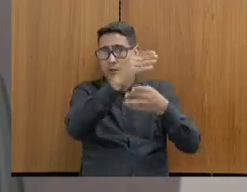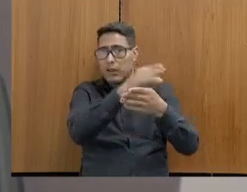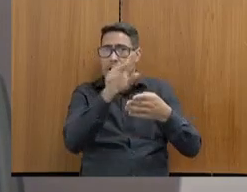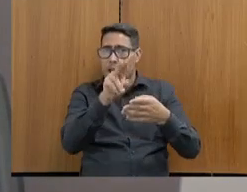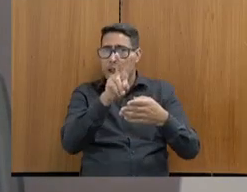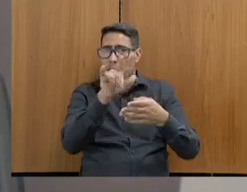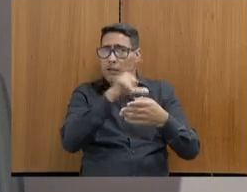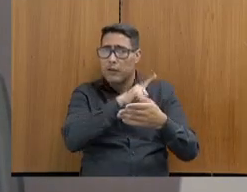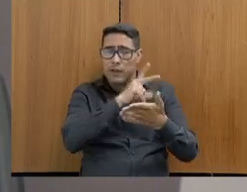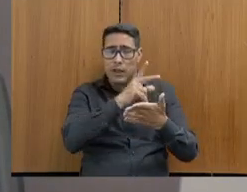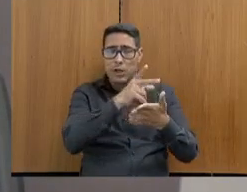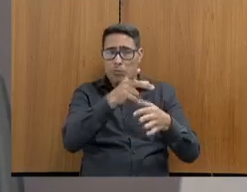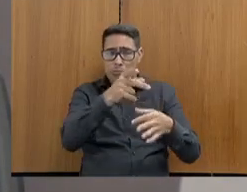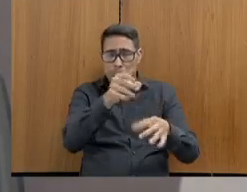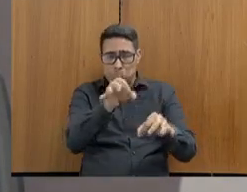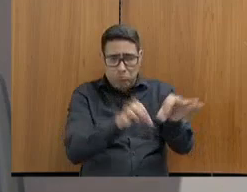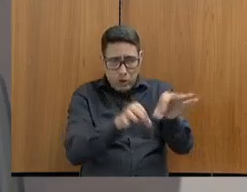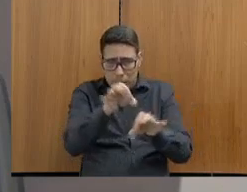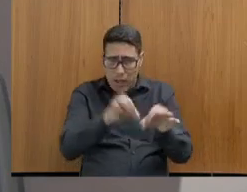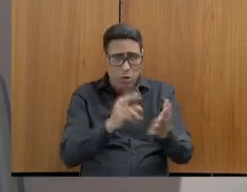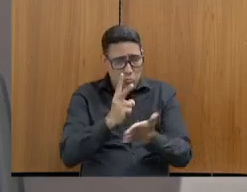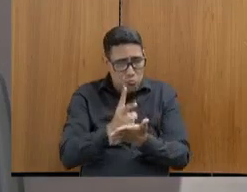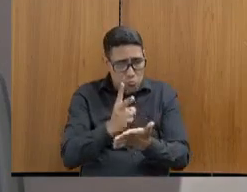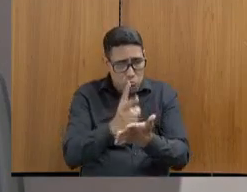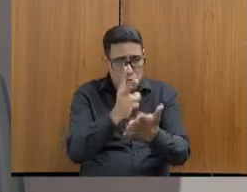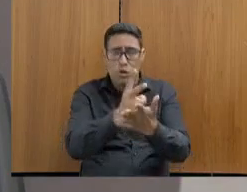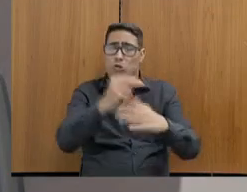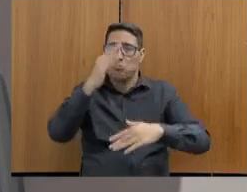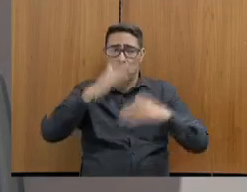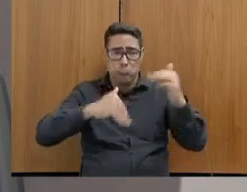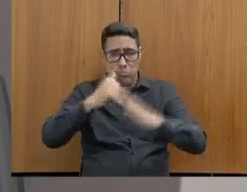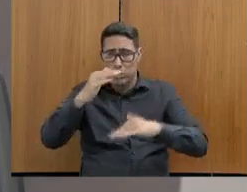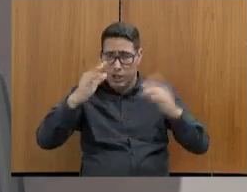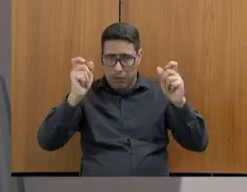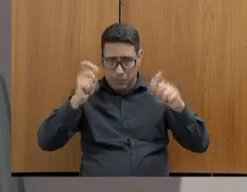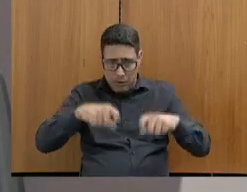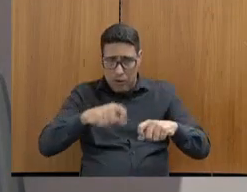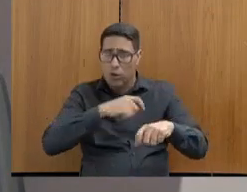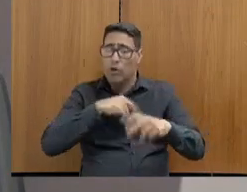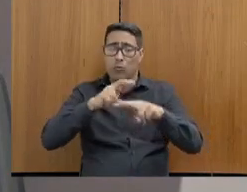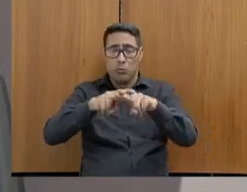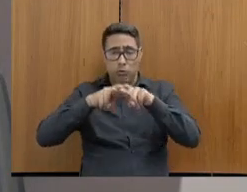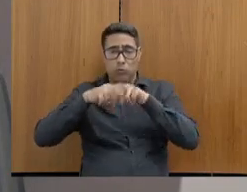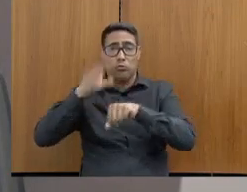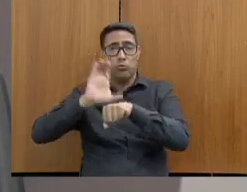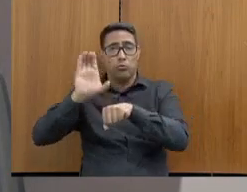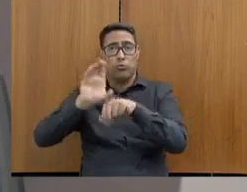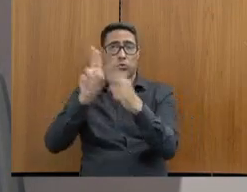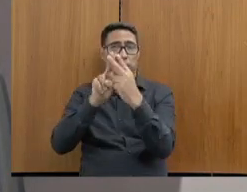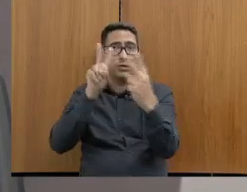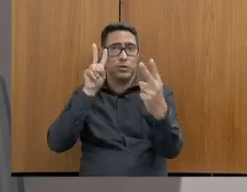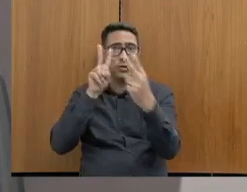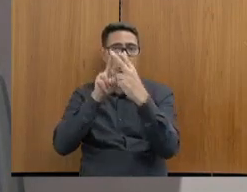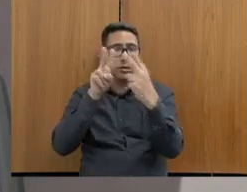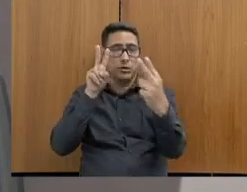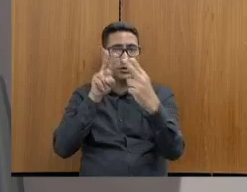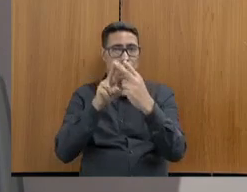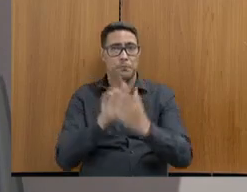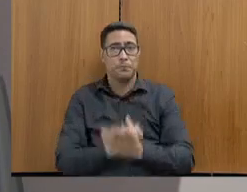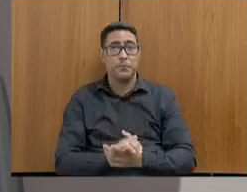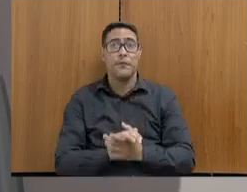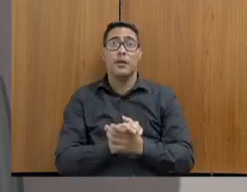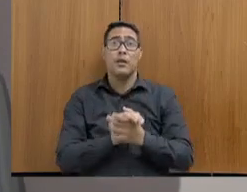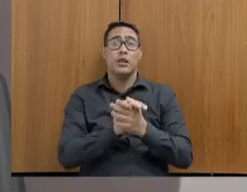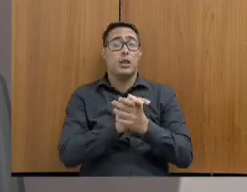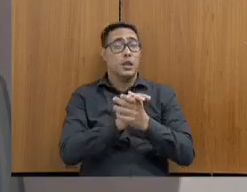processo contínuo de capacitação por meio da extensão do curso à distância então né Para aqueles servidores